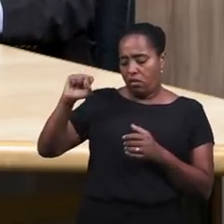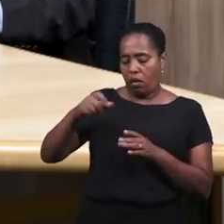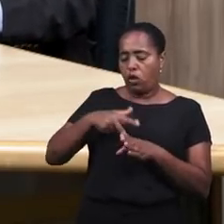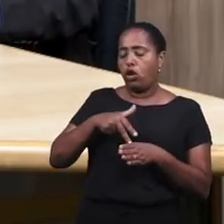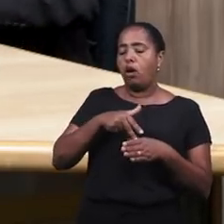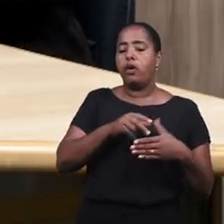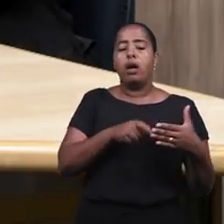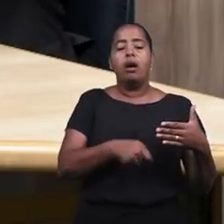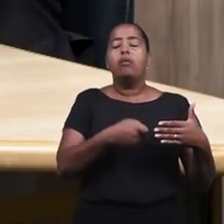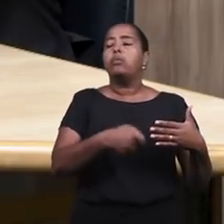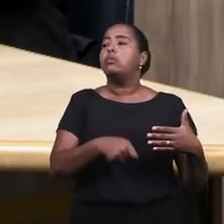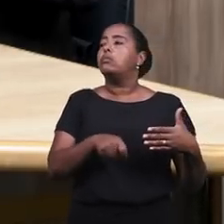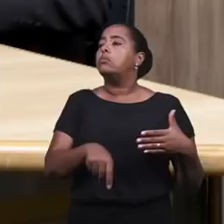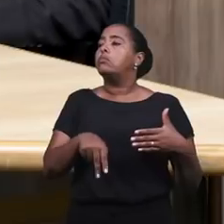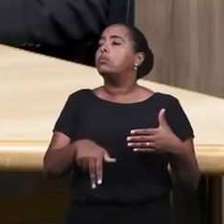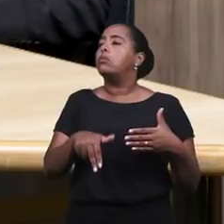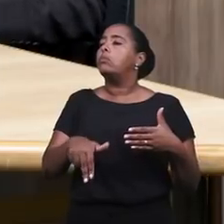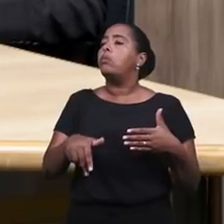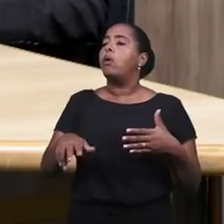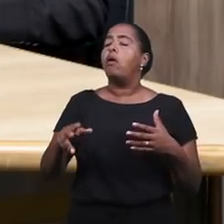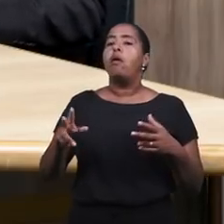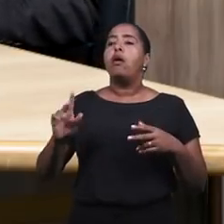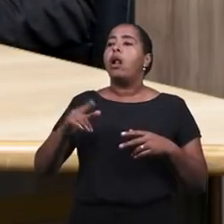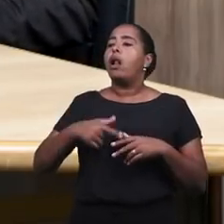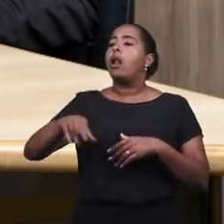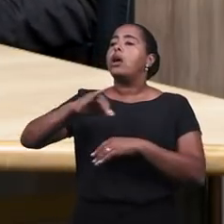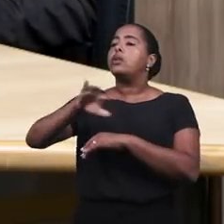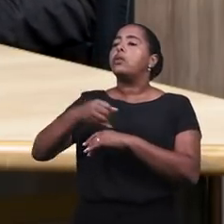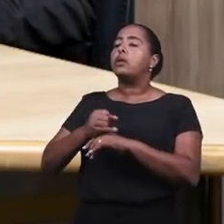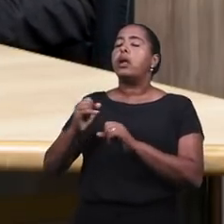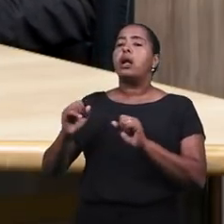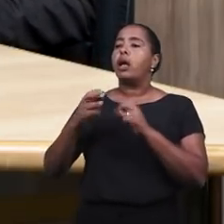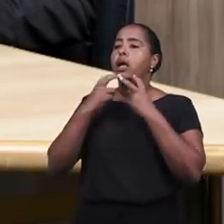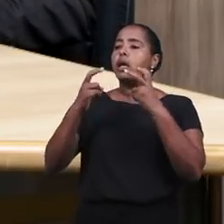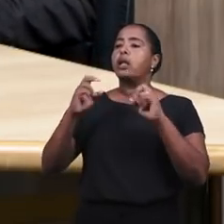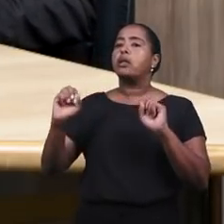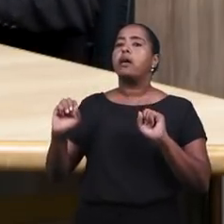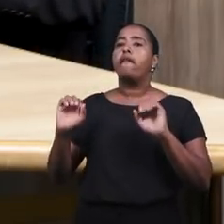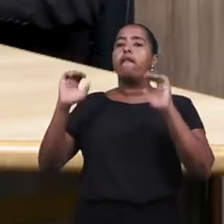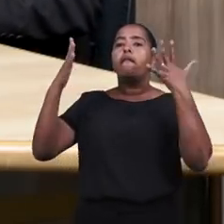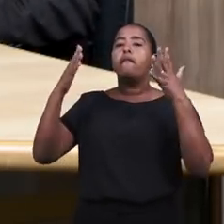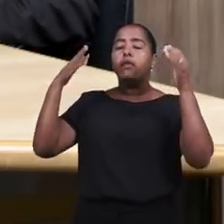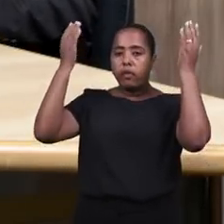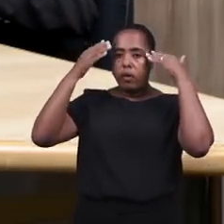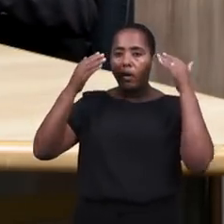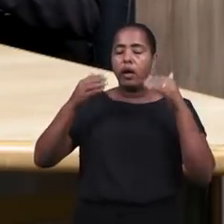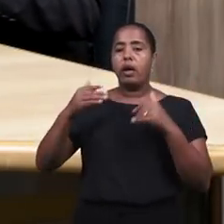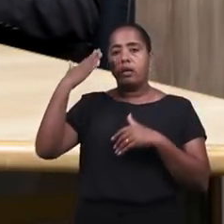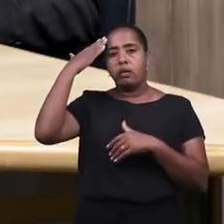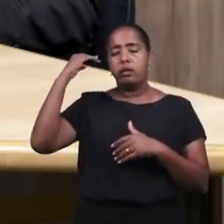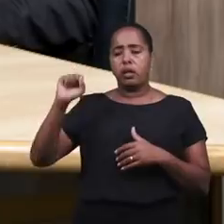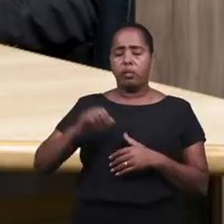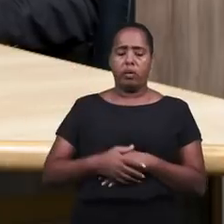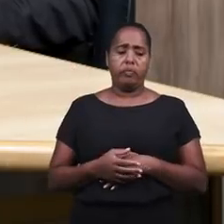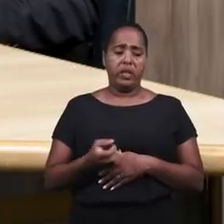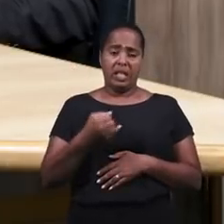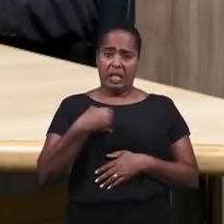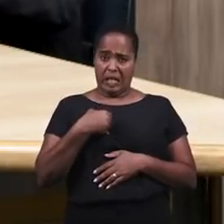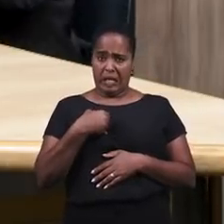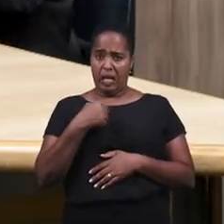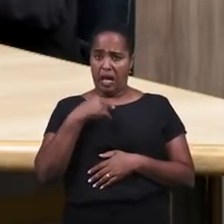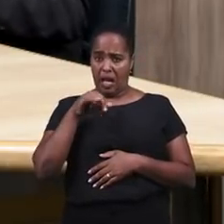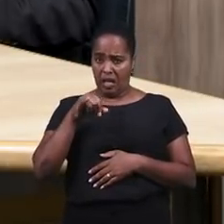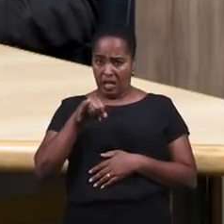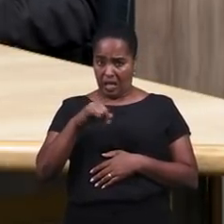sem experiência, e puxar a mula e entrar em Jerusalém gritando: viva o rei Salomão. eu digo o seguinte, se eu fosse Benaia,